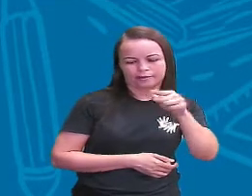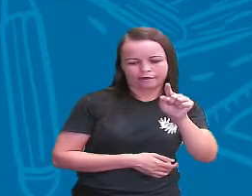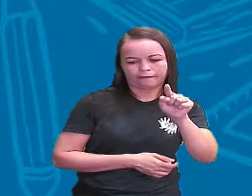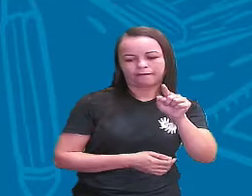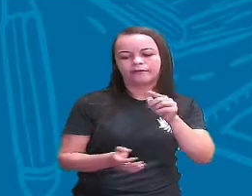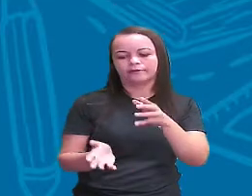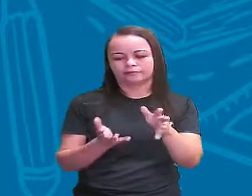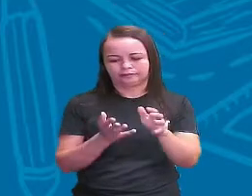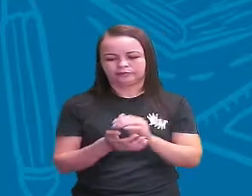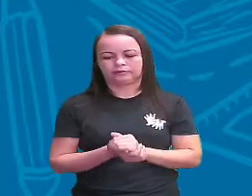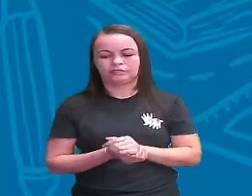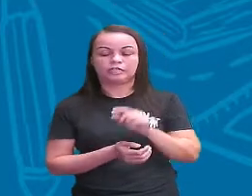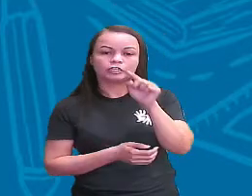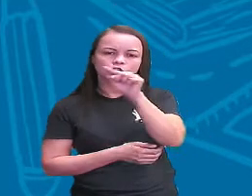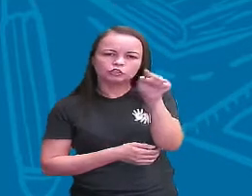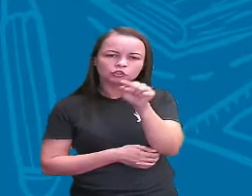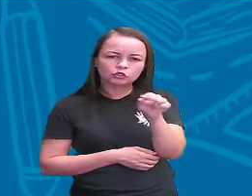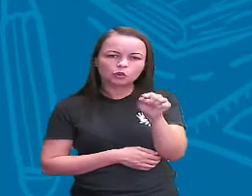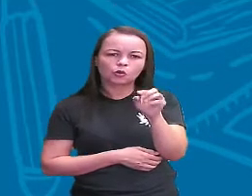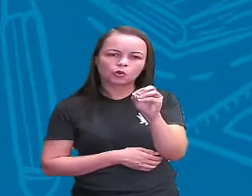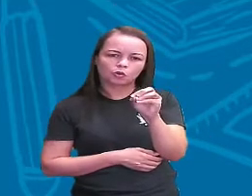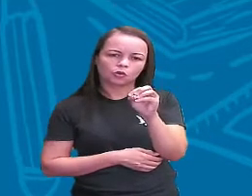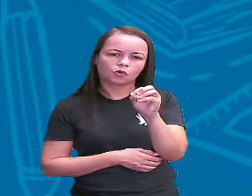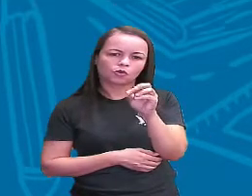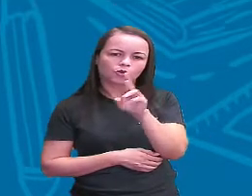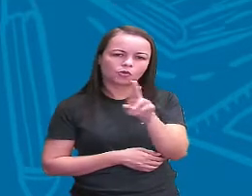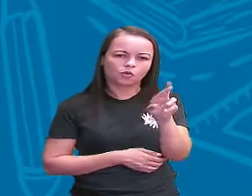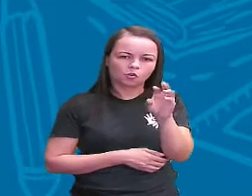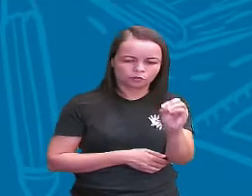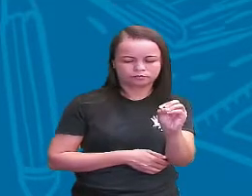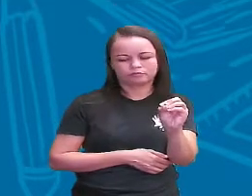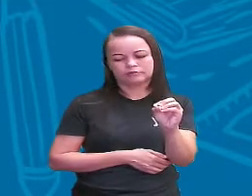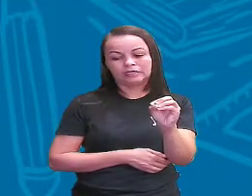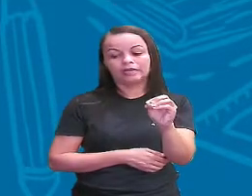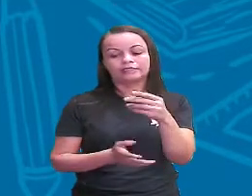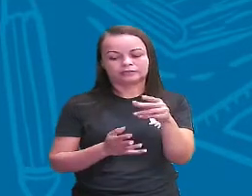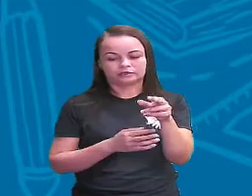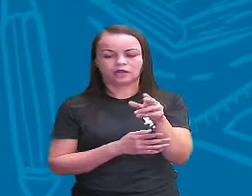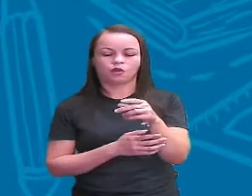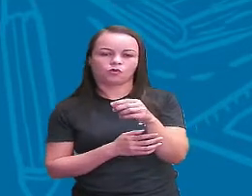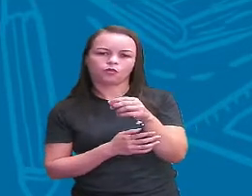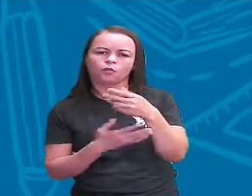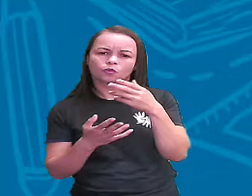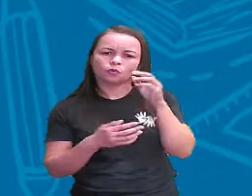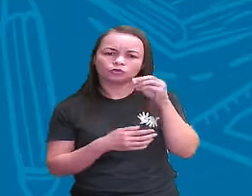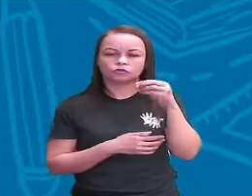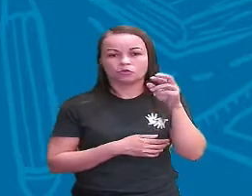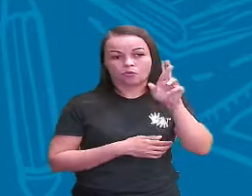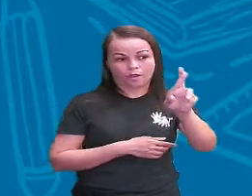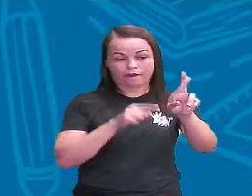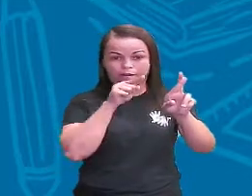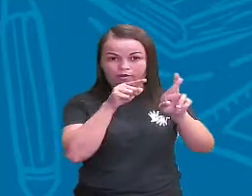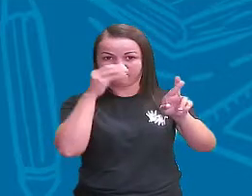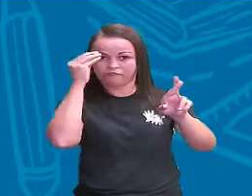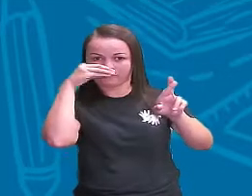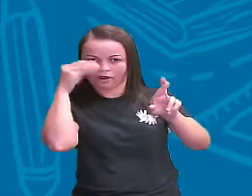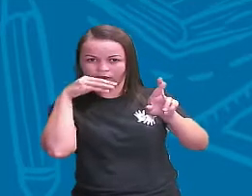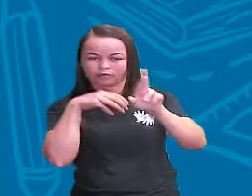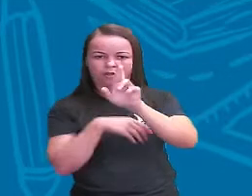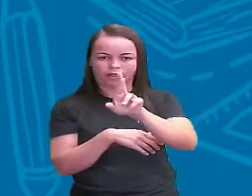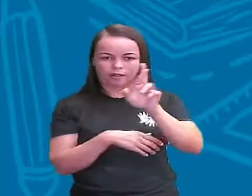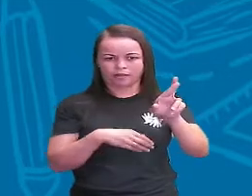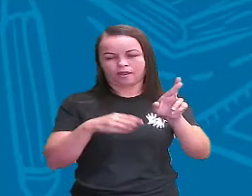R's. Então, temos aqui algumas palavras para a gente entender o uso do R e do RR,